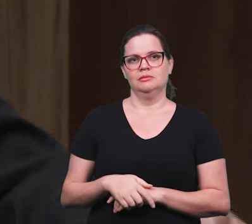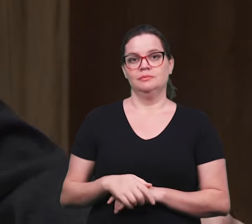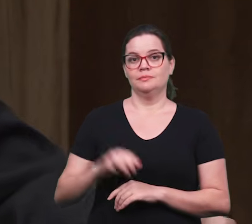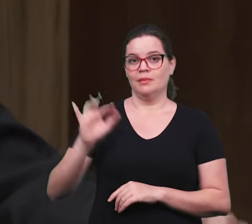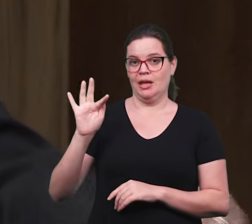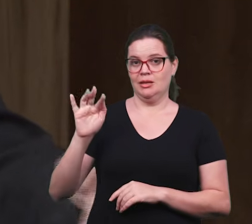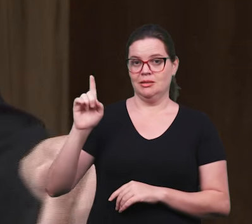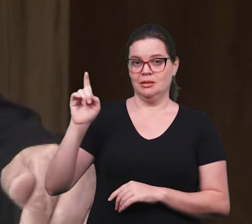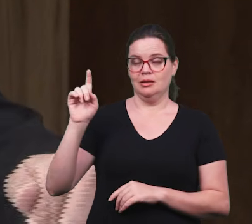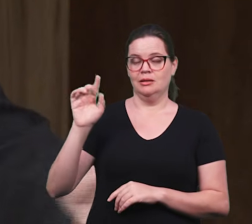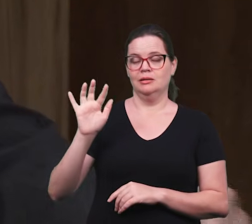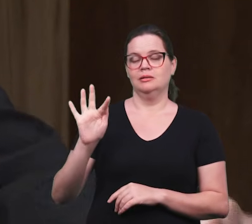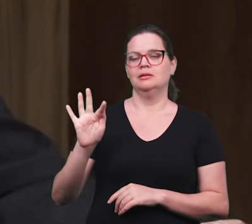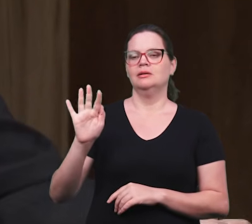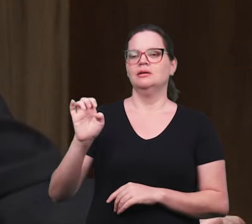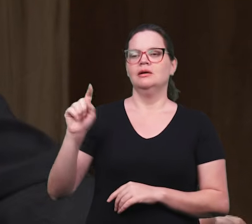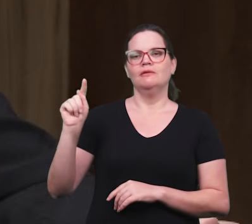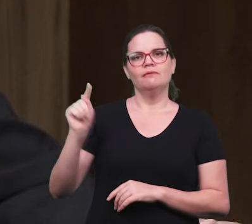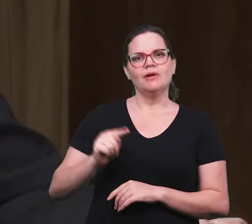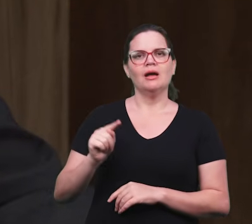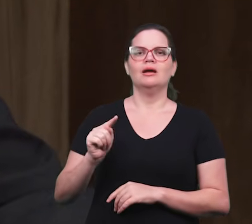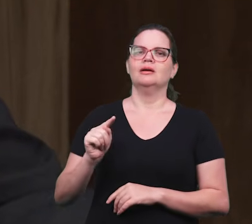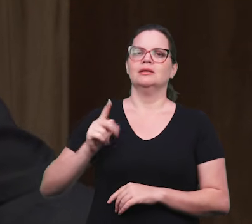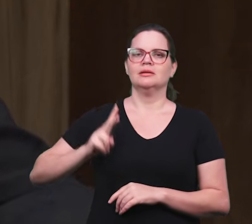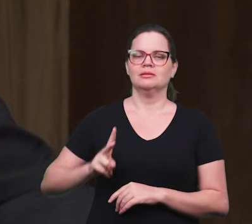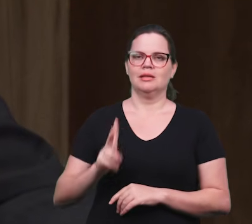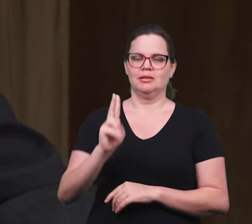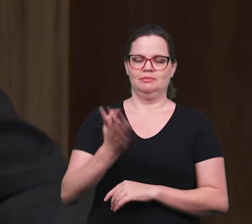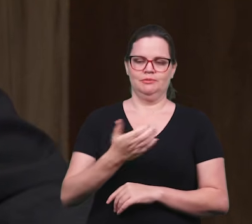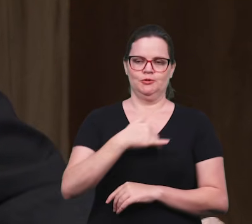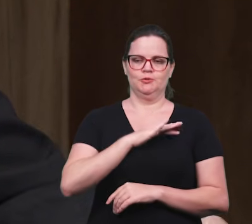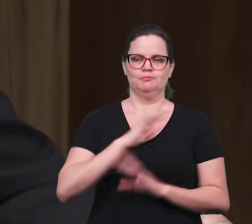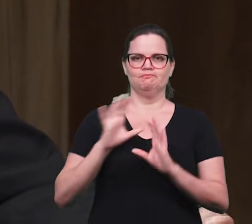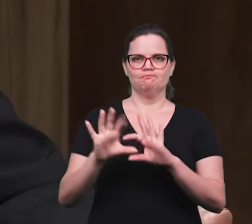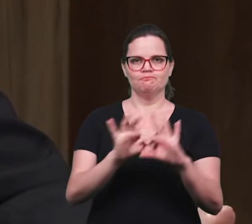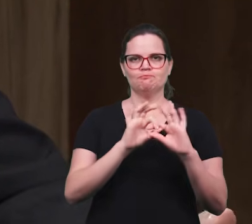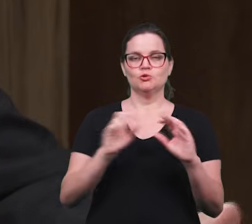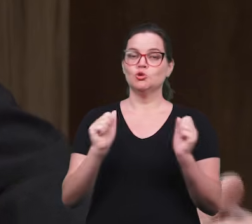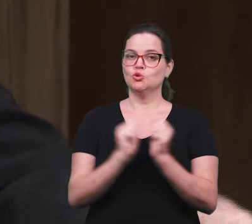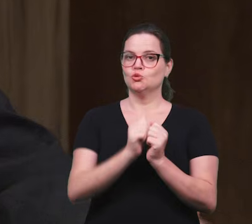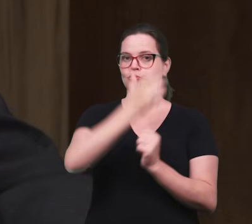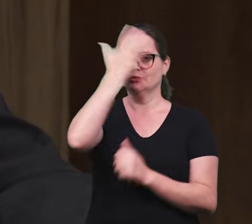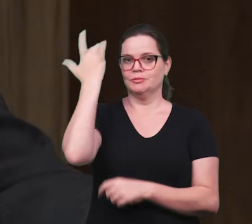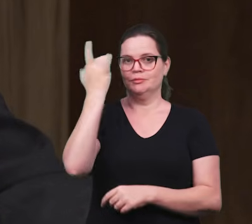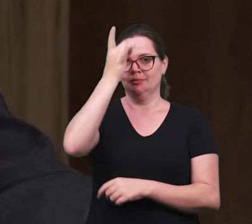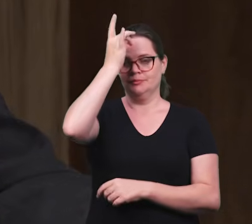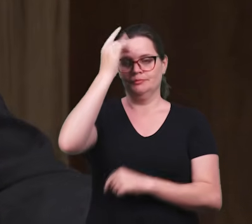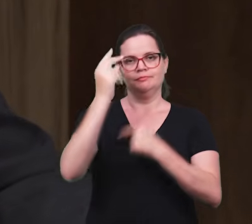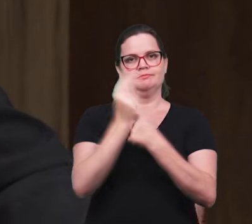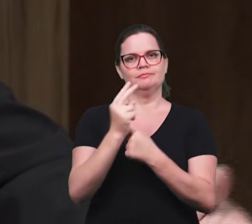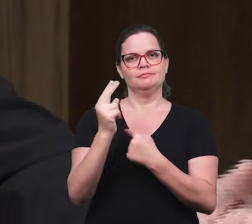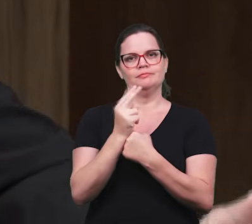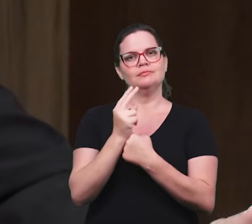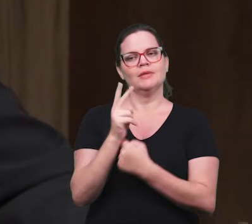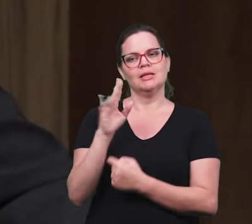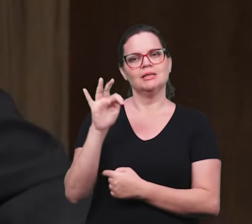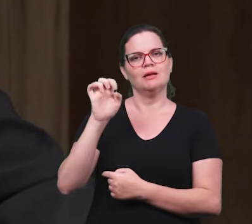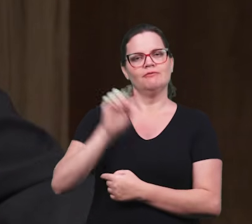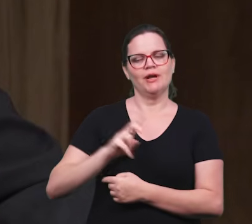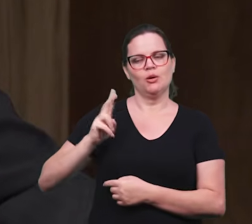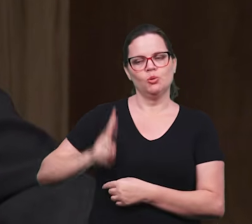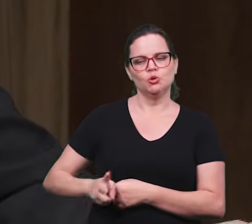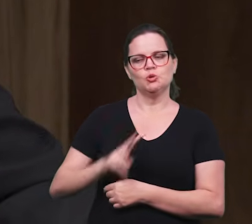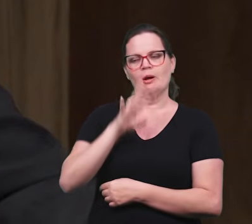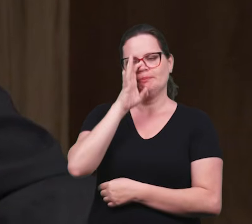faz parte da nossa vida quando nós oramos no Espírito. O texto diz assim, né? E nós conservamos essa fé e nós lutamos